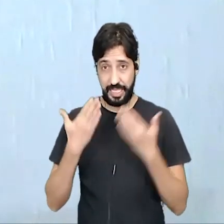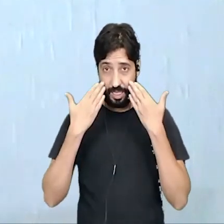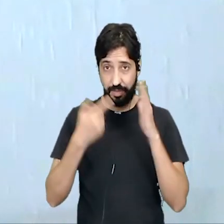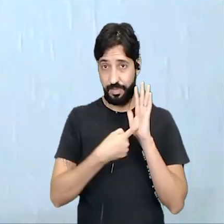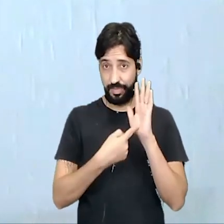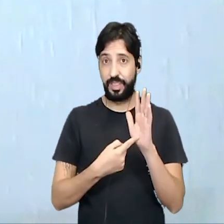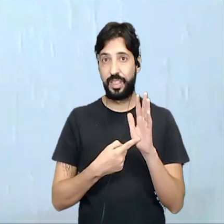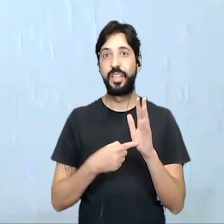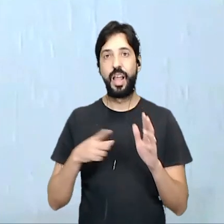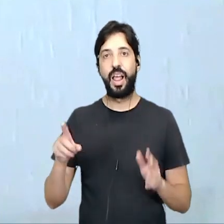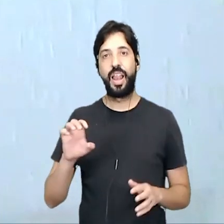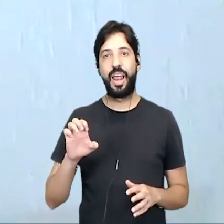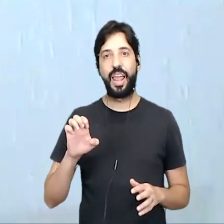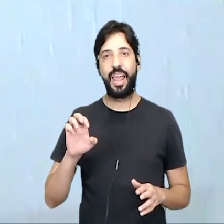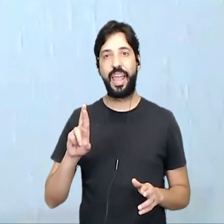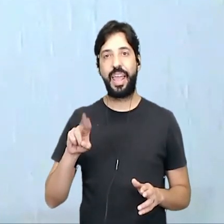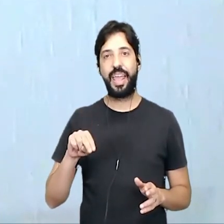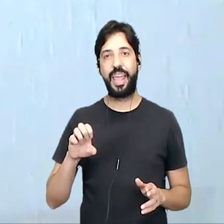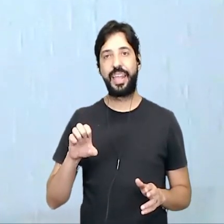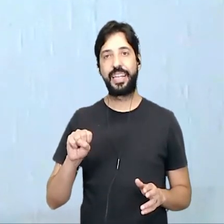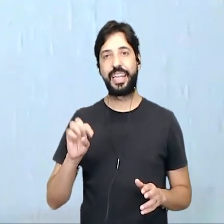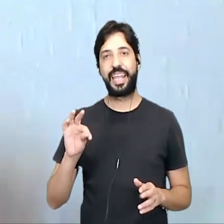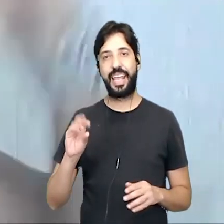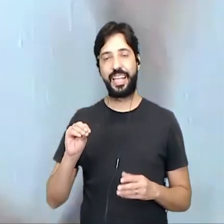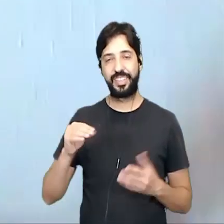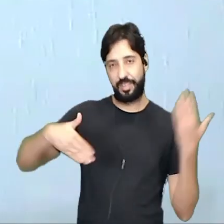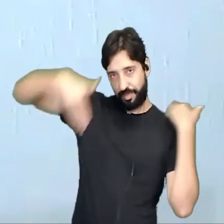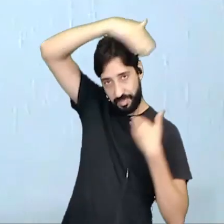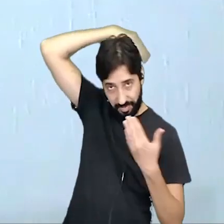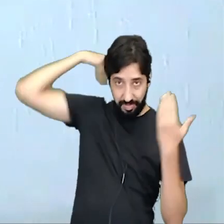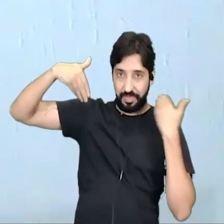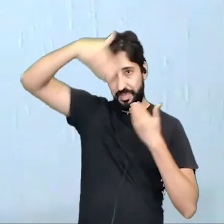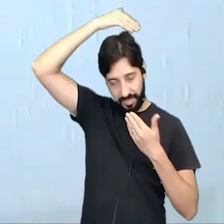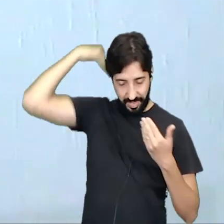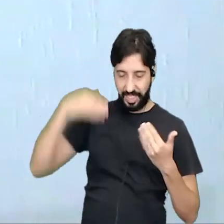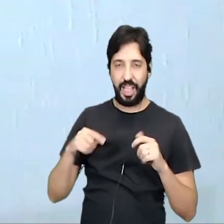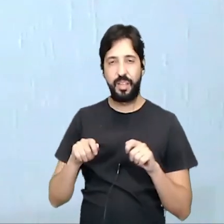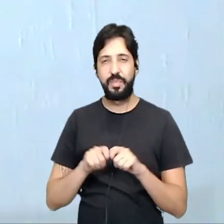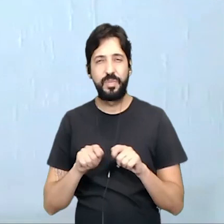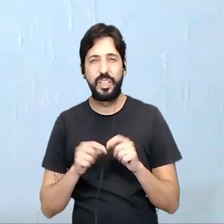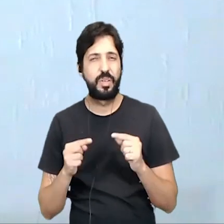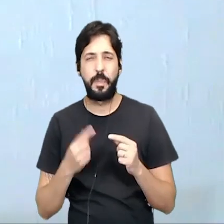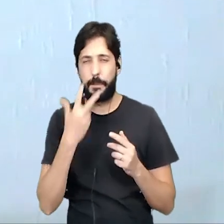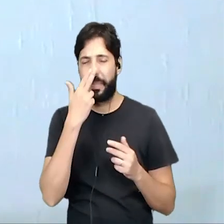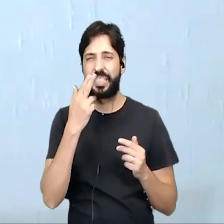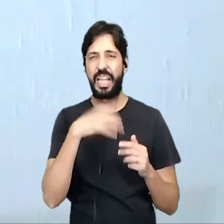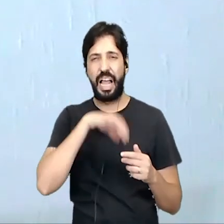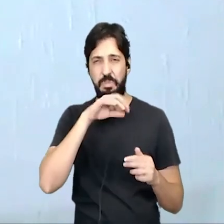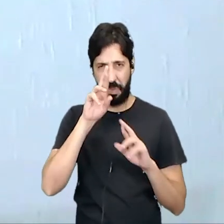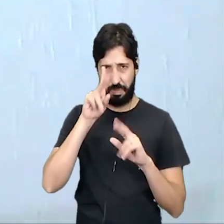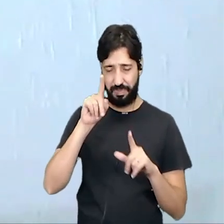pequenos animais, apareceu em cena que era o Ernesto Neto enrolado numa manta dele mesmo, ele não podia ter uma forma de